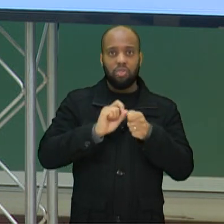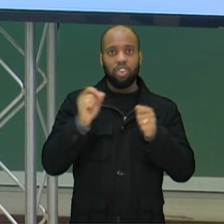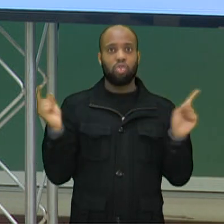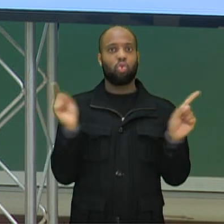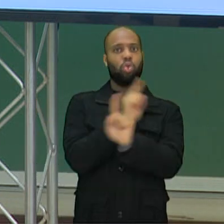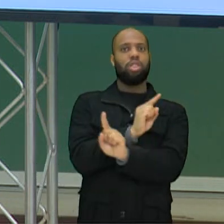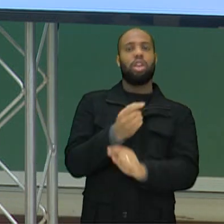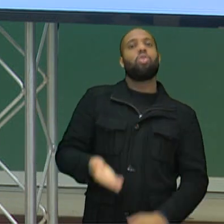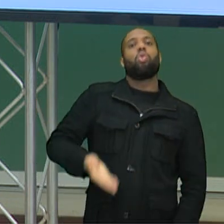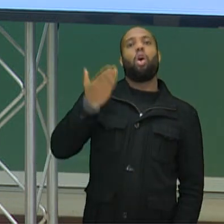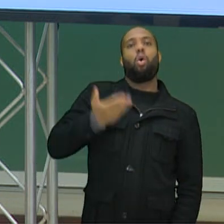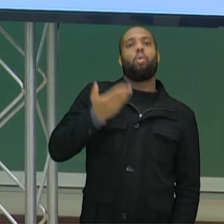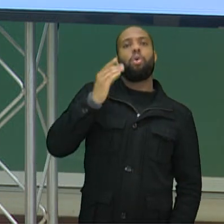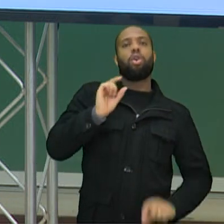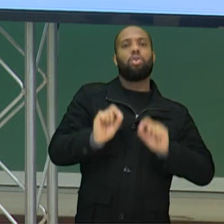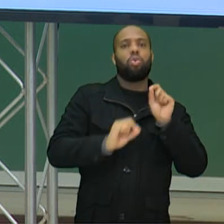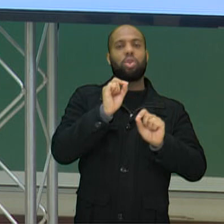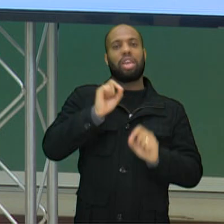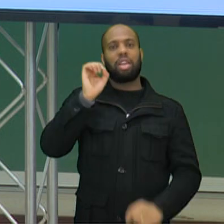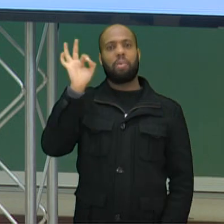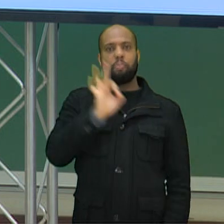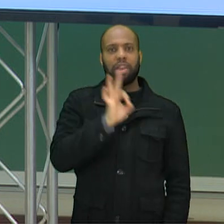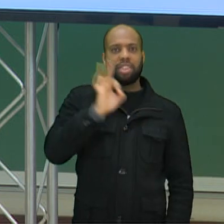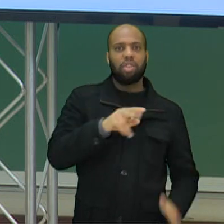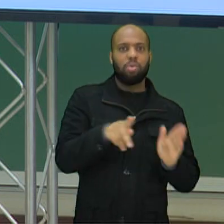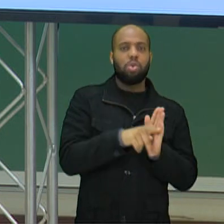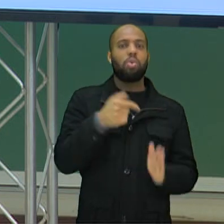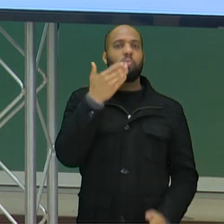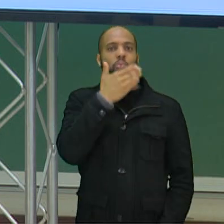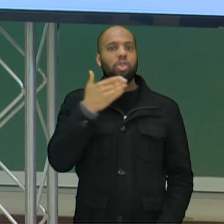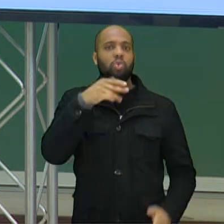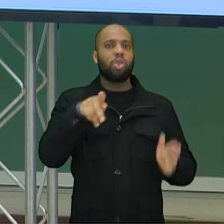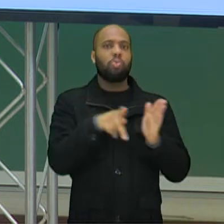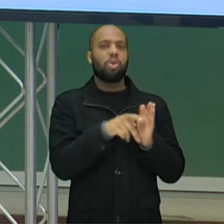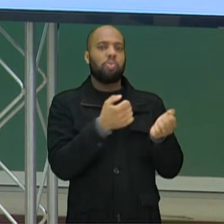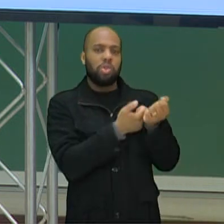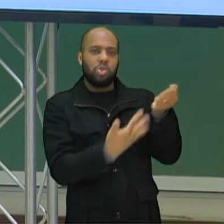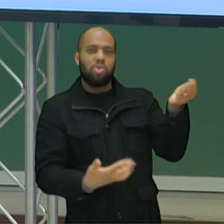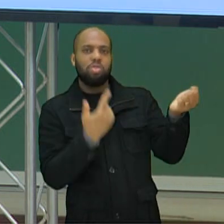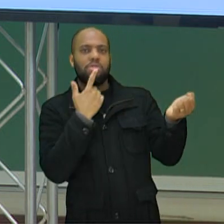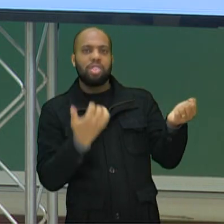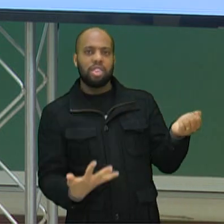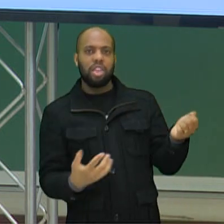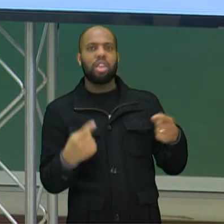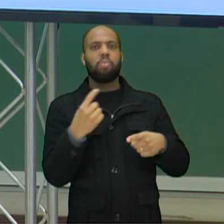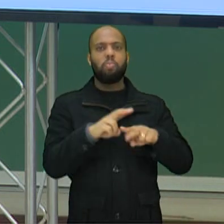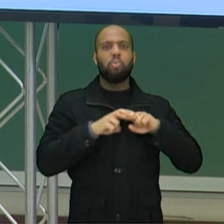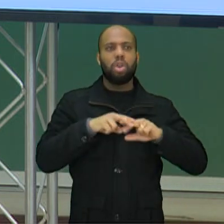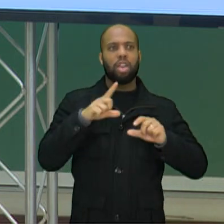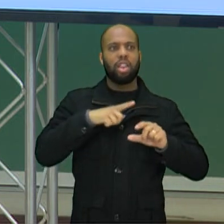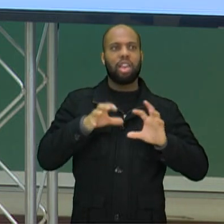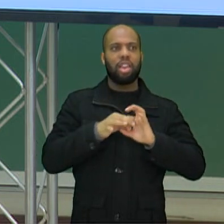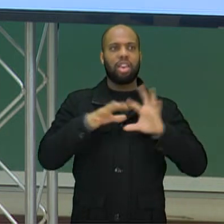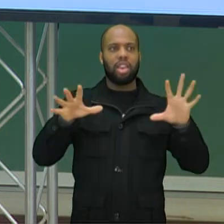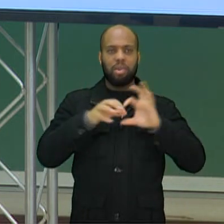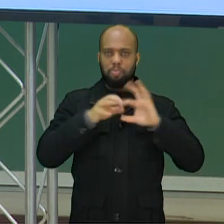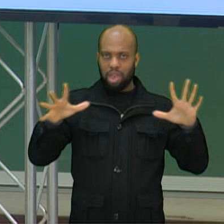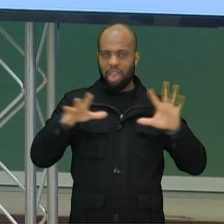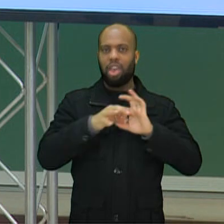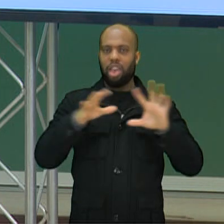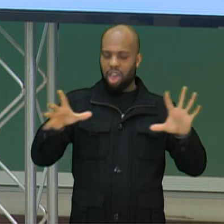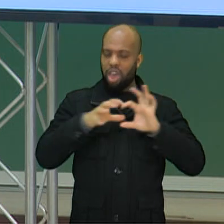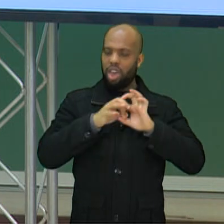vai aumentar a taxa de glicose no sangue por meio da liberação desse glucagon. E aí, conforme eu